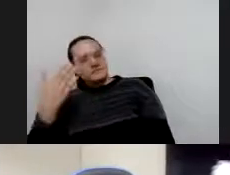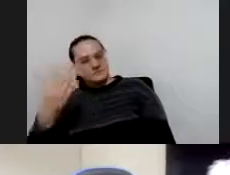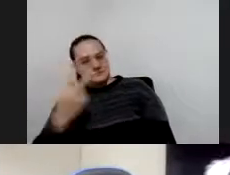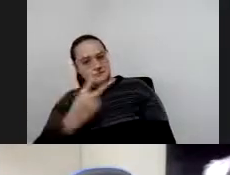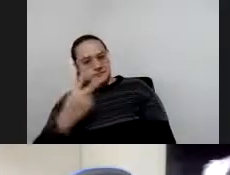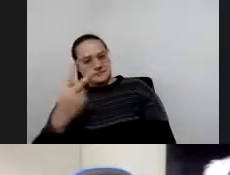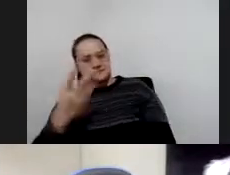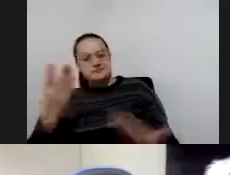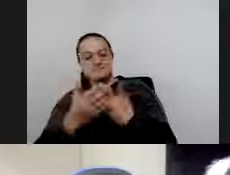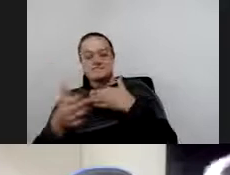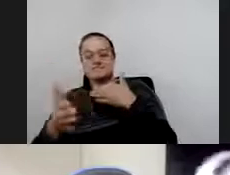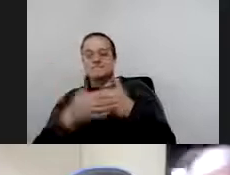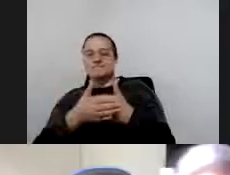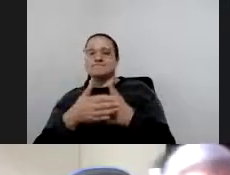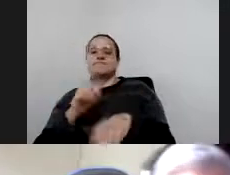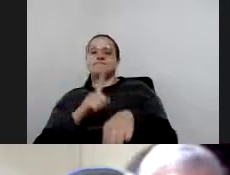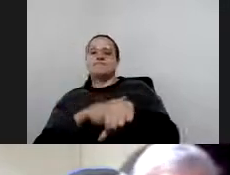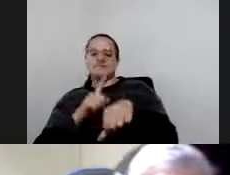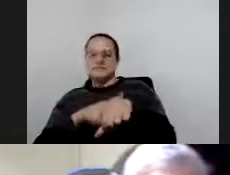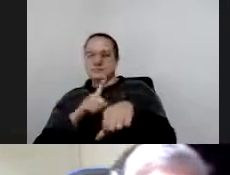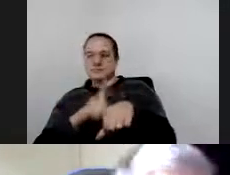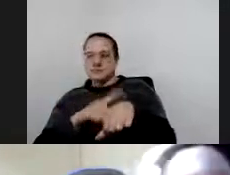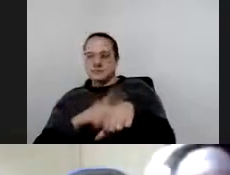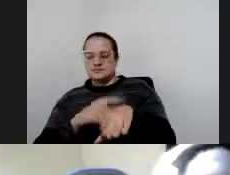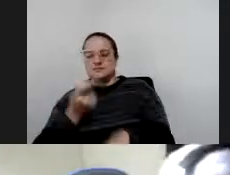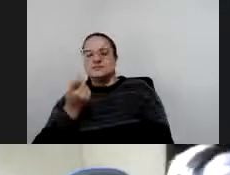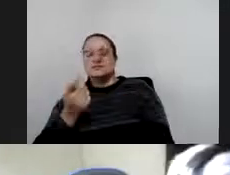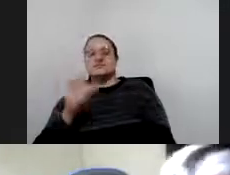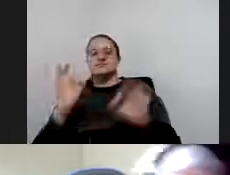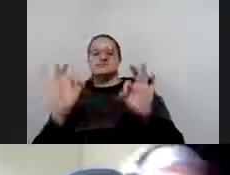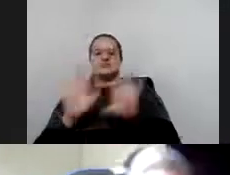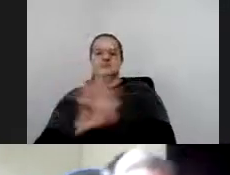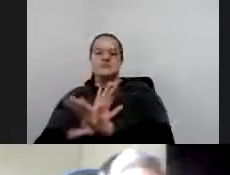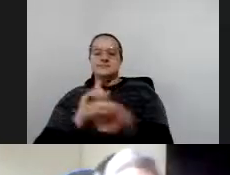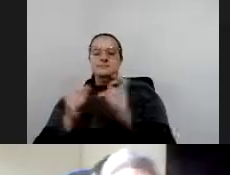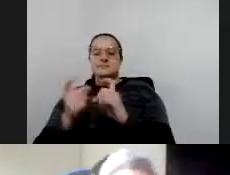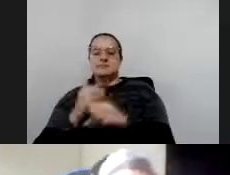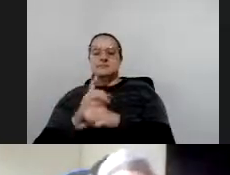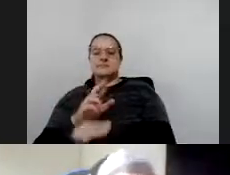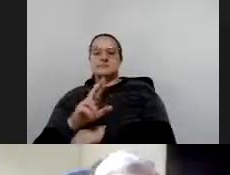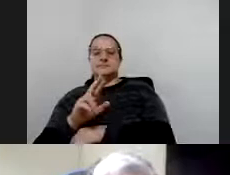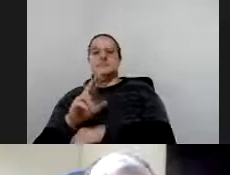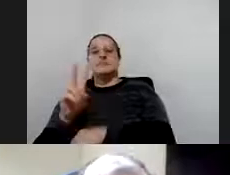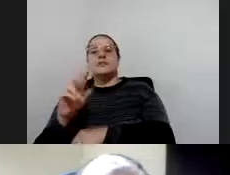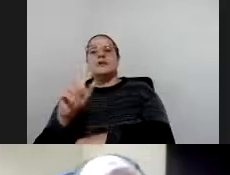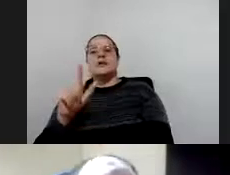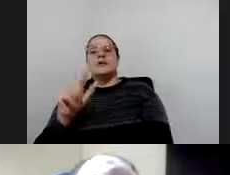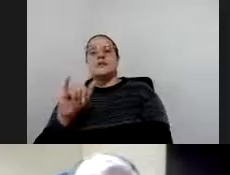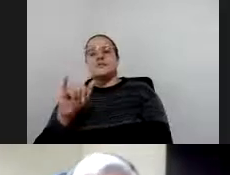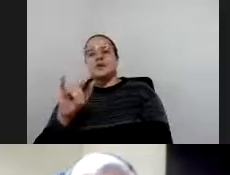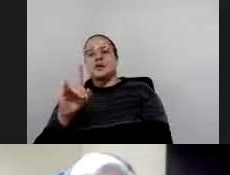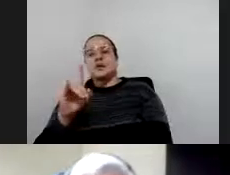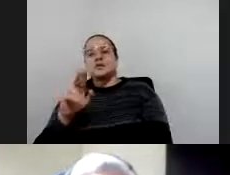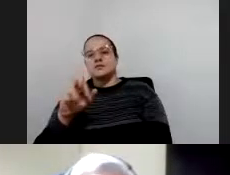nós estamos chegando no finalzinho da reunião. A doutora Valdirene entrou agora há pouco também, ela já está aqui com